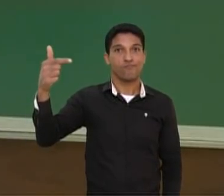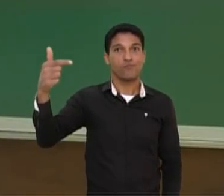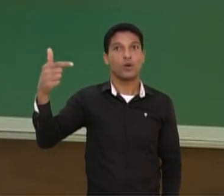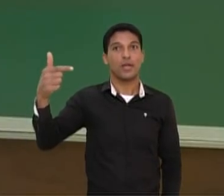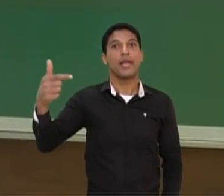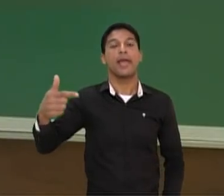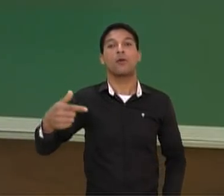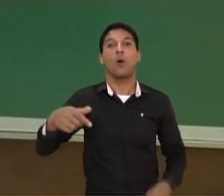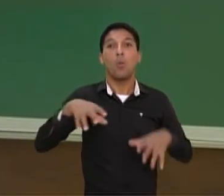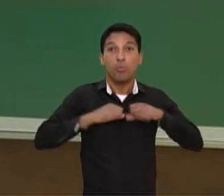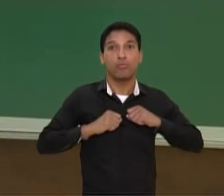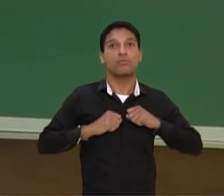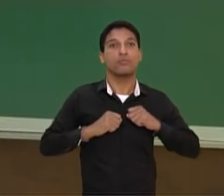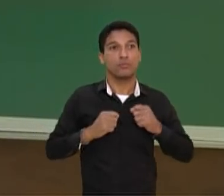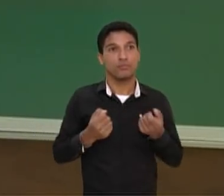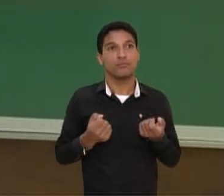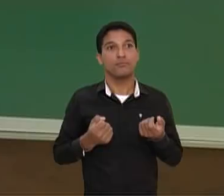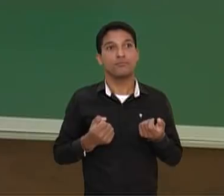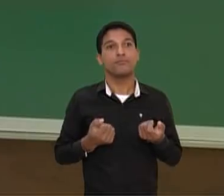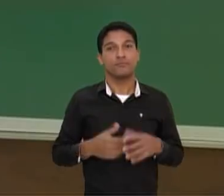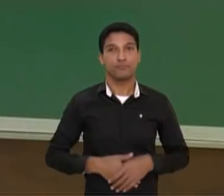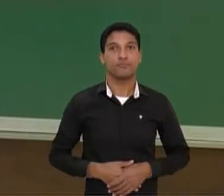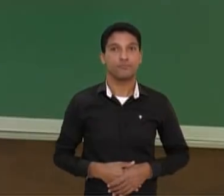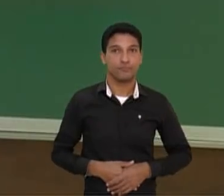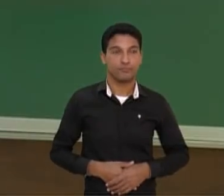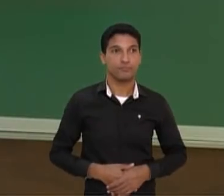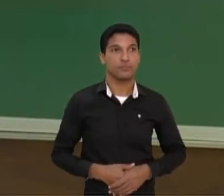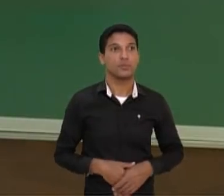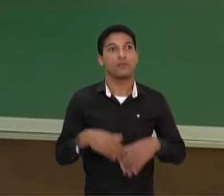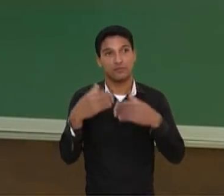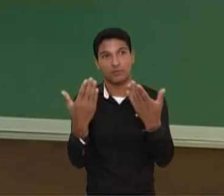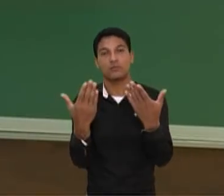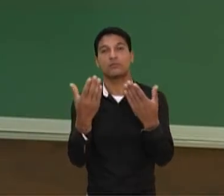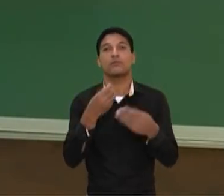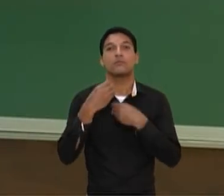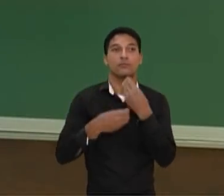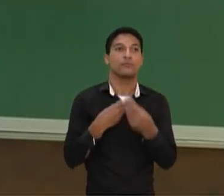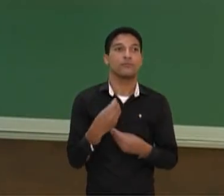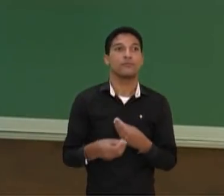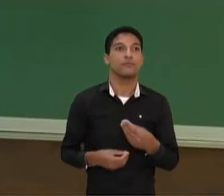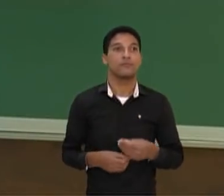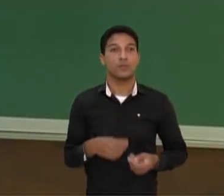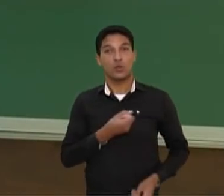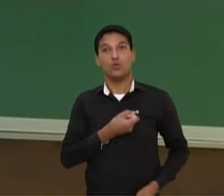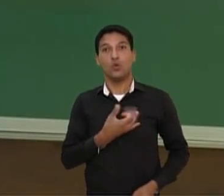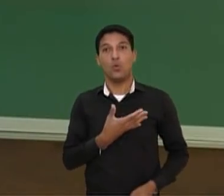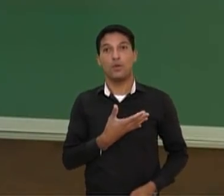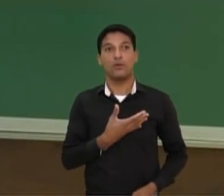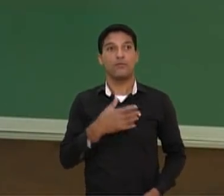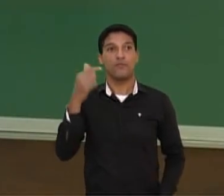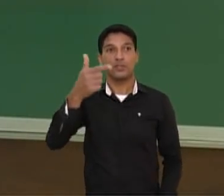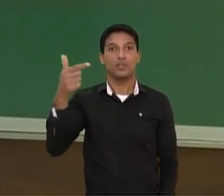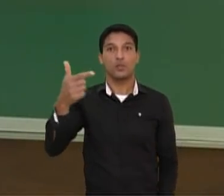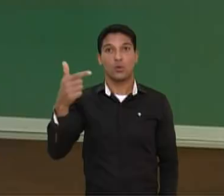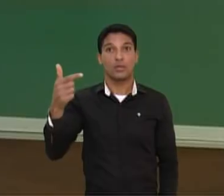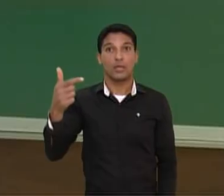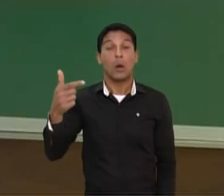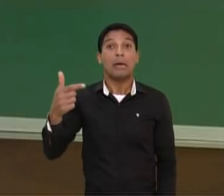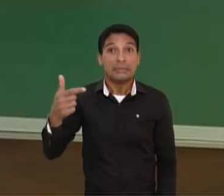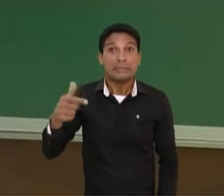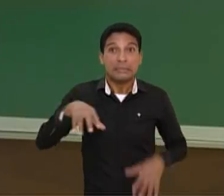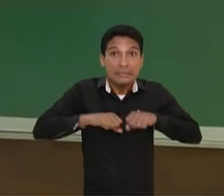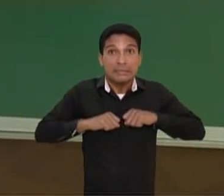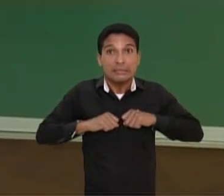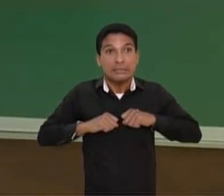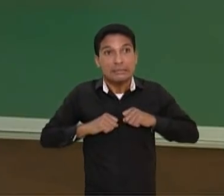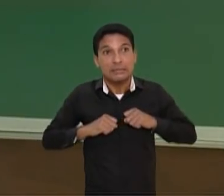número de casos favoráveis é 22. Então, vai ficar assim, número de casos favoráveis, 22, pelo